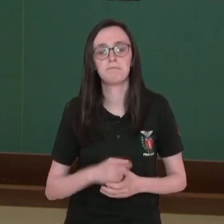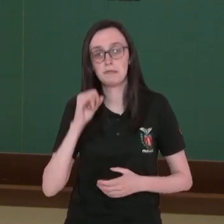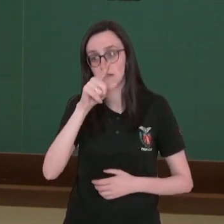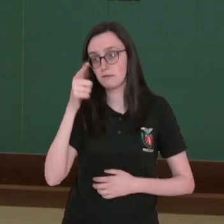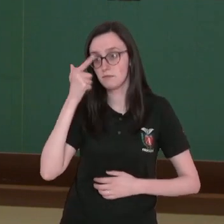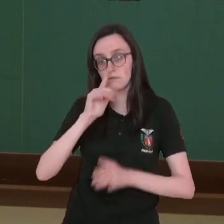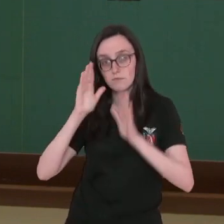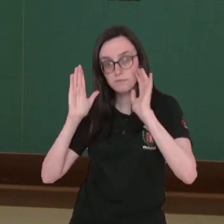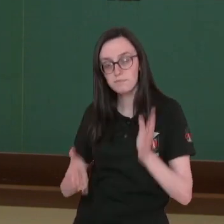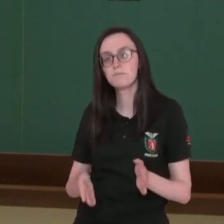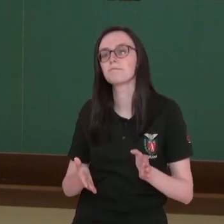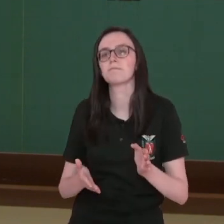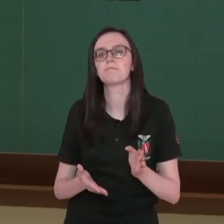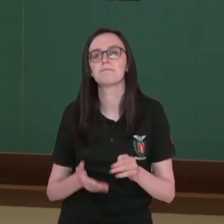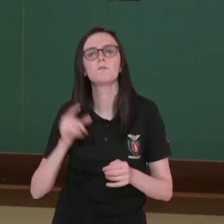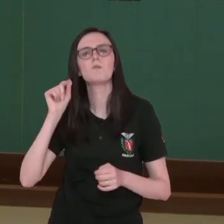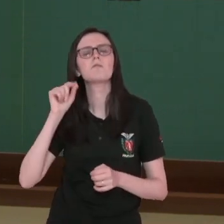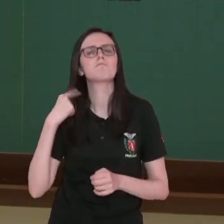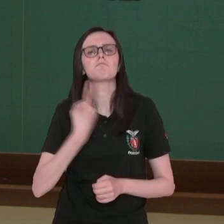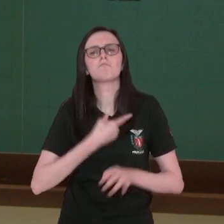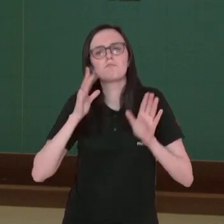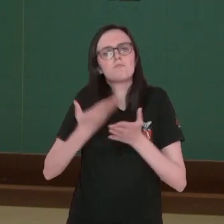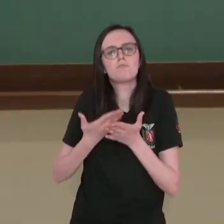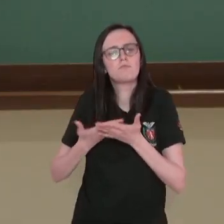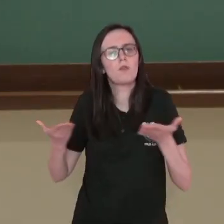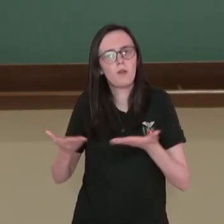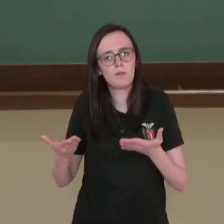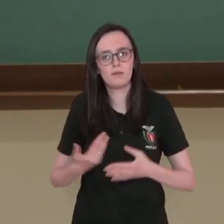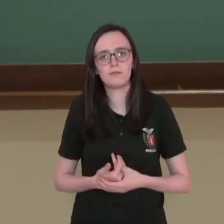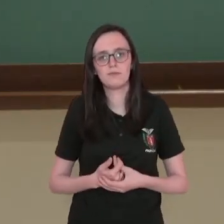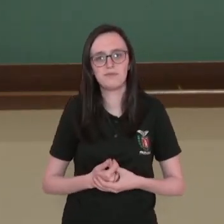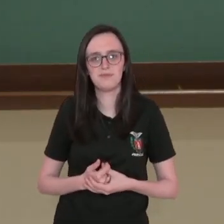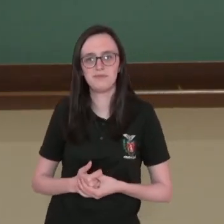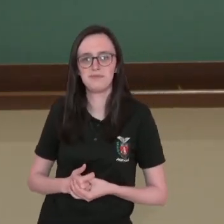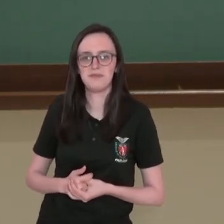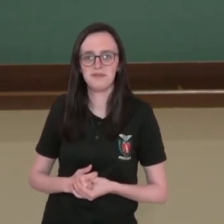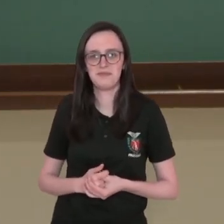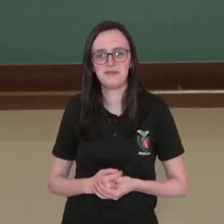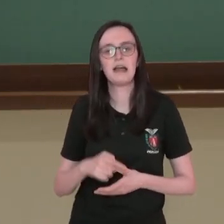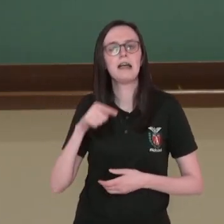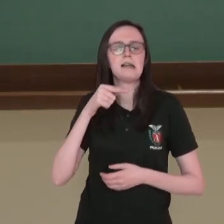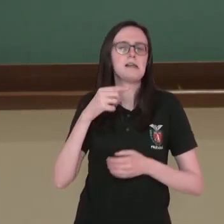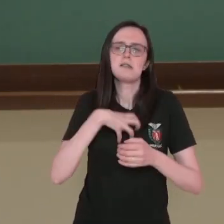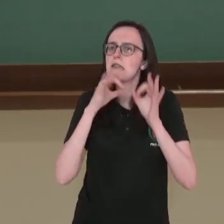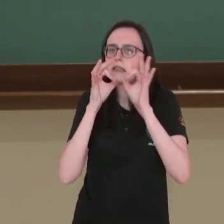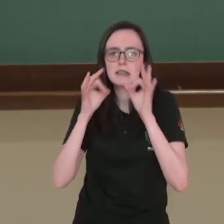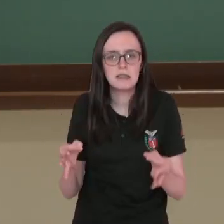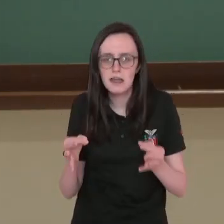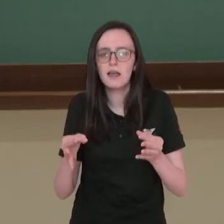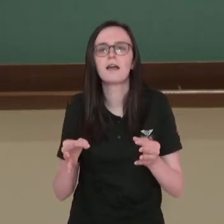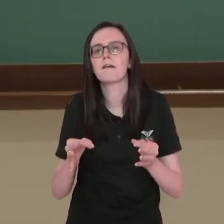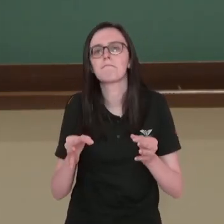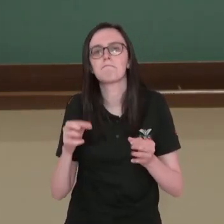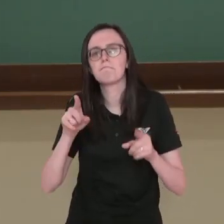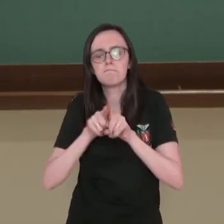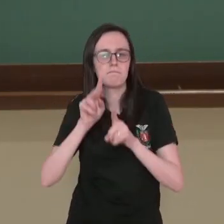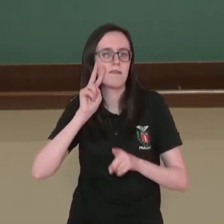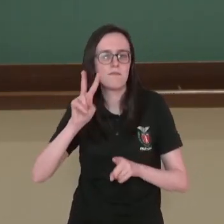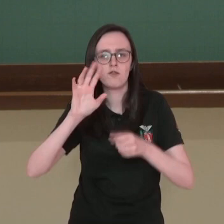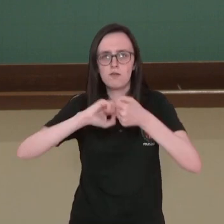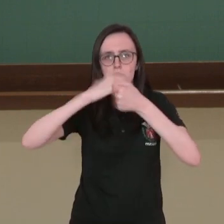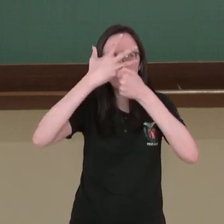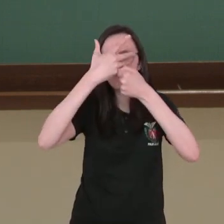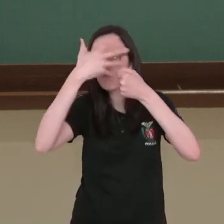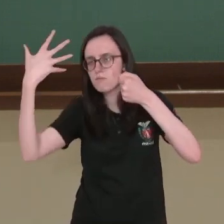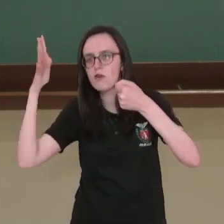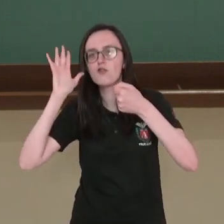isso, pessoal, então agora, o que nós vimos hoje? Hoje, de uma maneira bem simples, nós vimos o que é notação científica, nós vimos o que é a